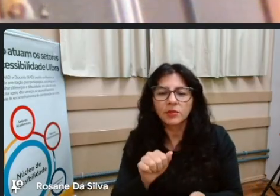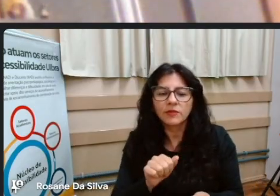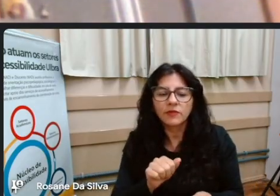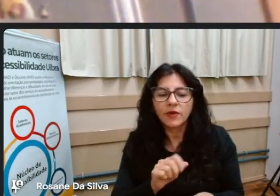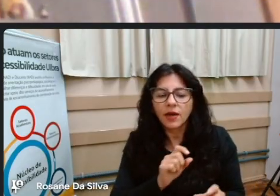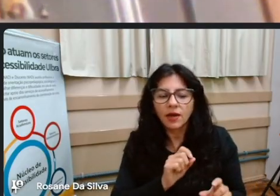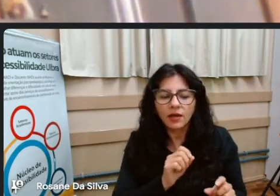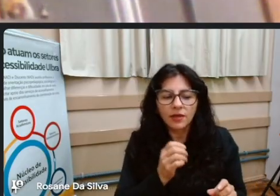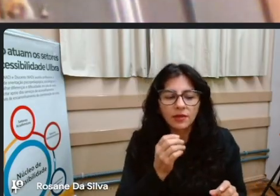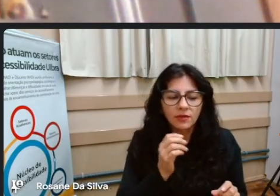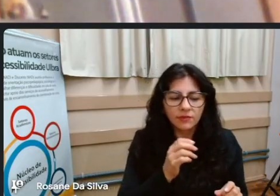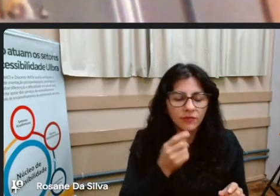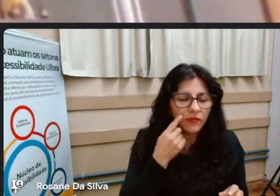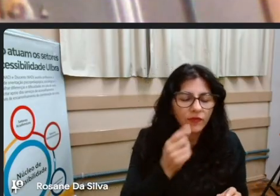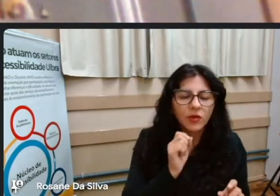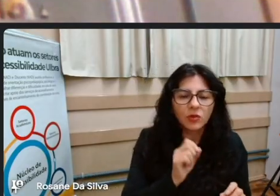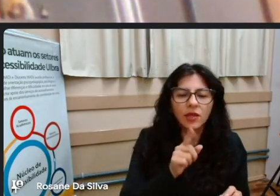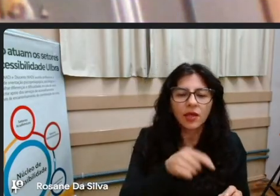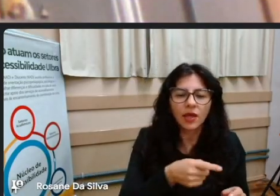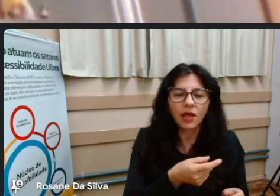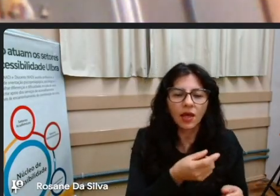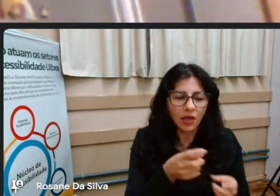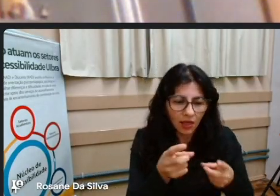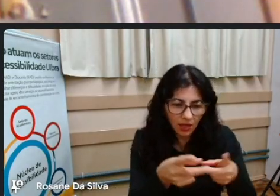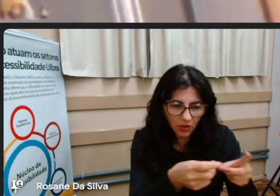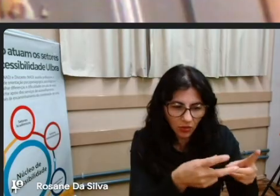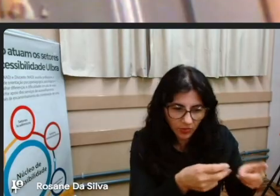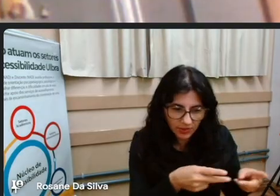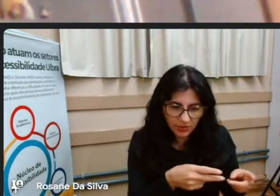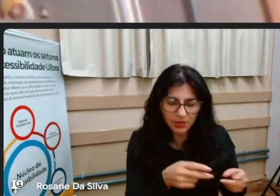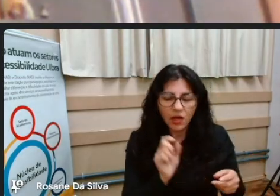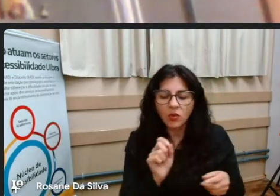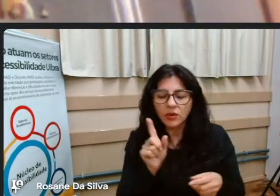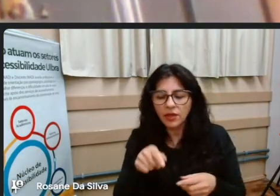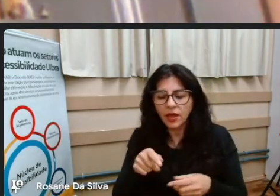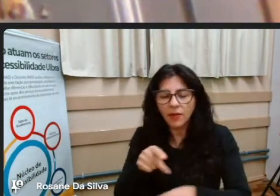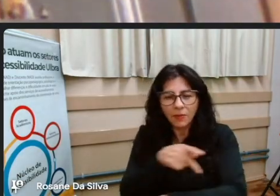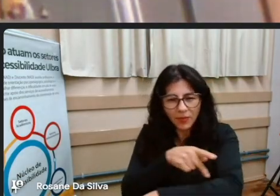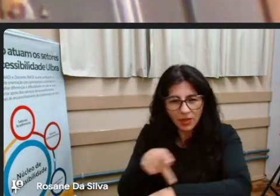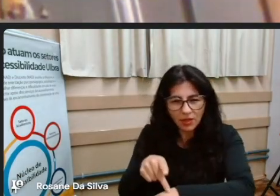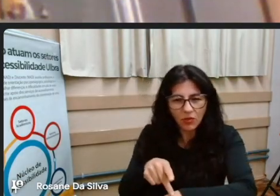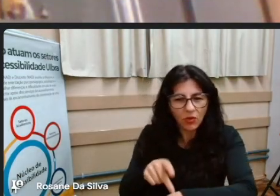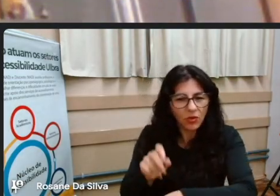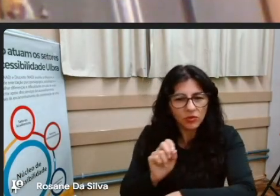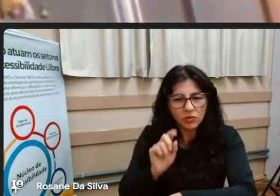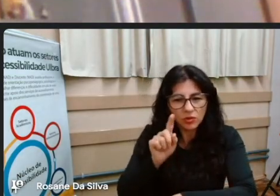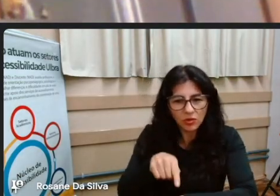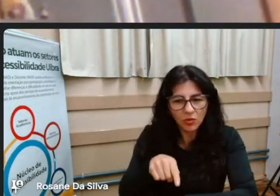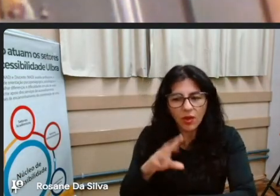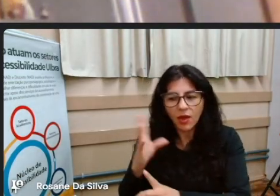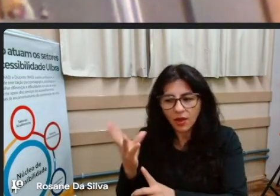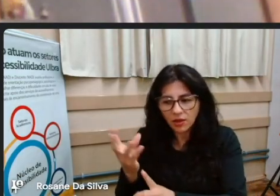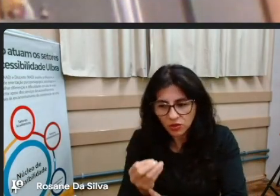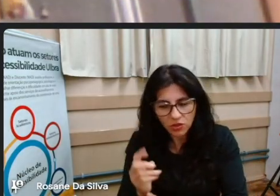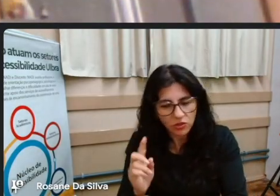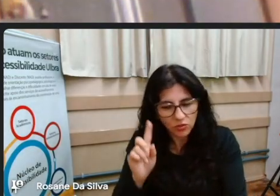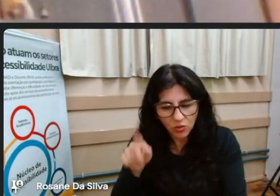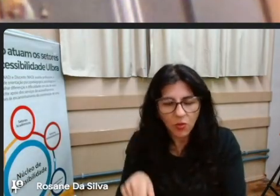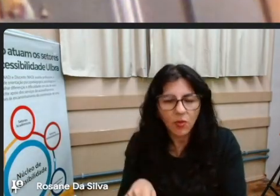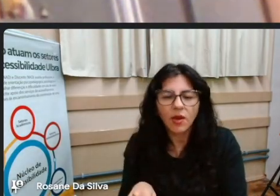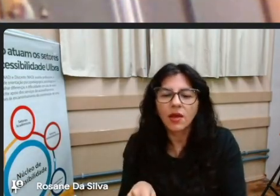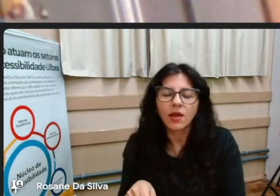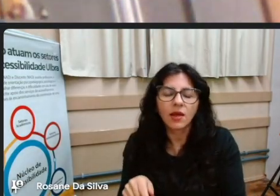gente vai sempre esbarrar nessa questão do que é comercial do que é pedagógico e do que não é né